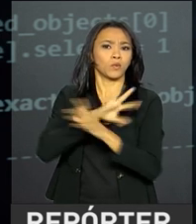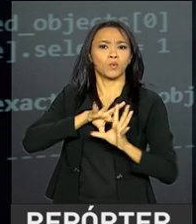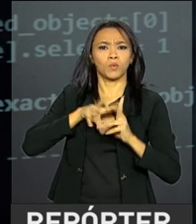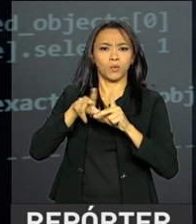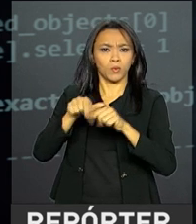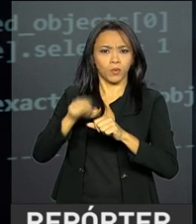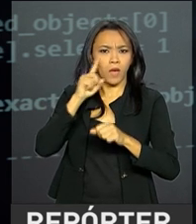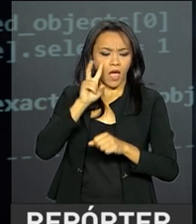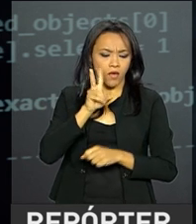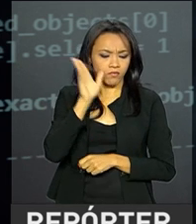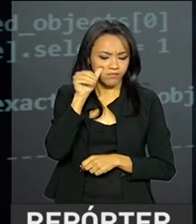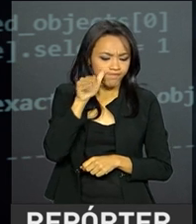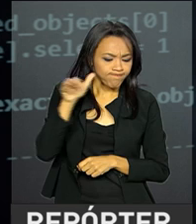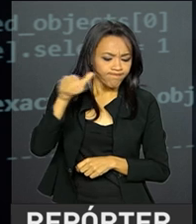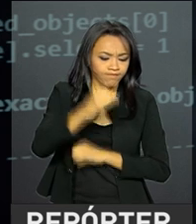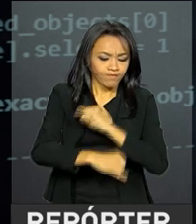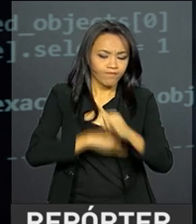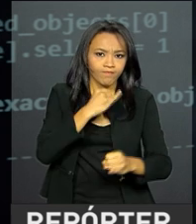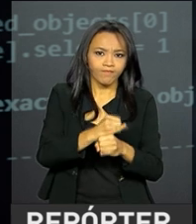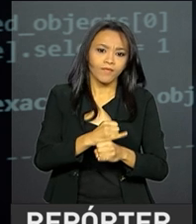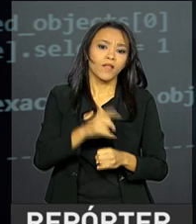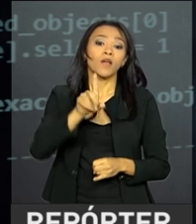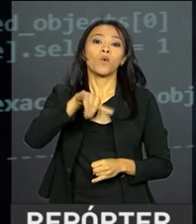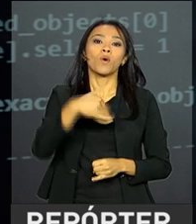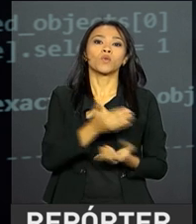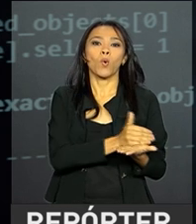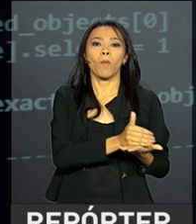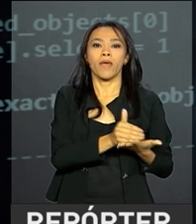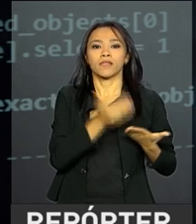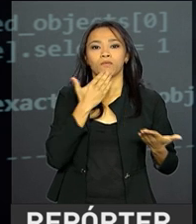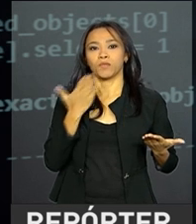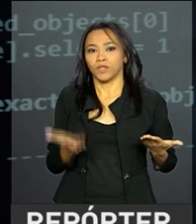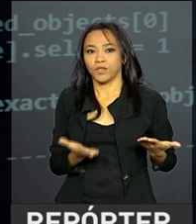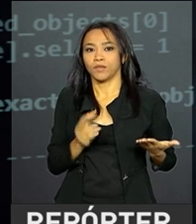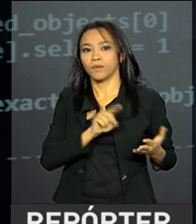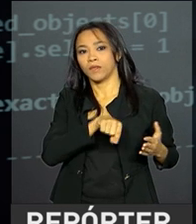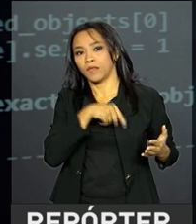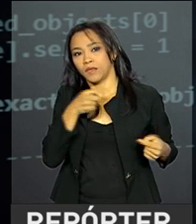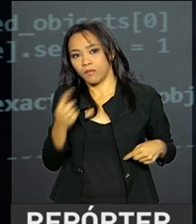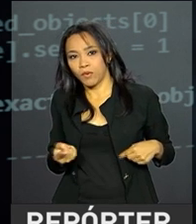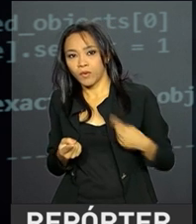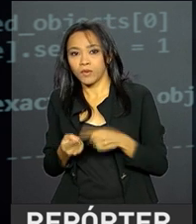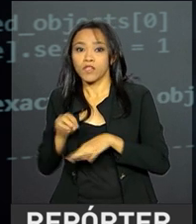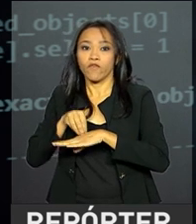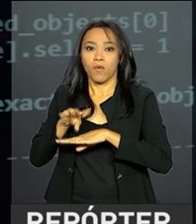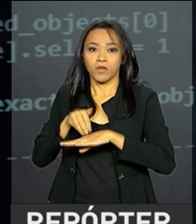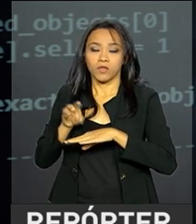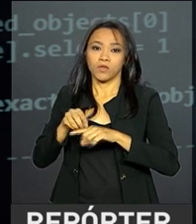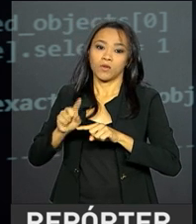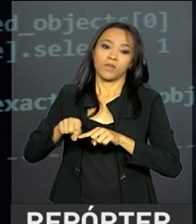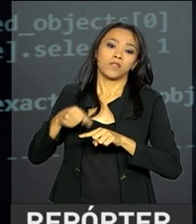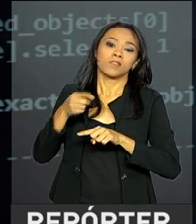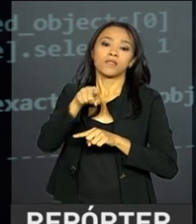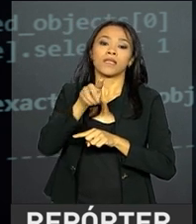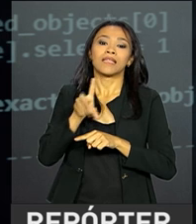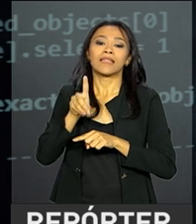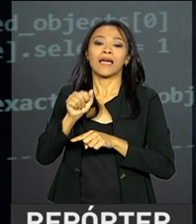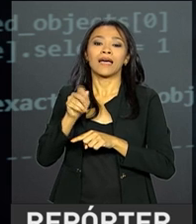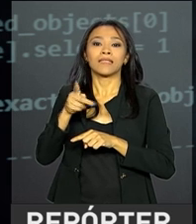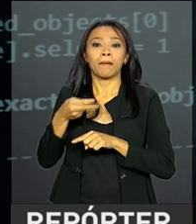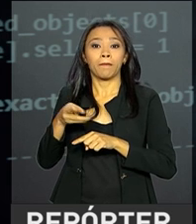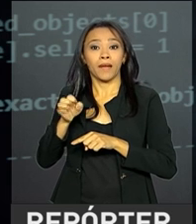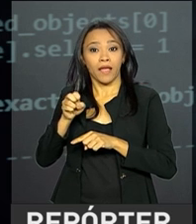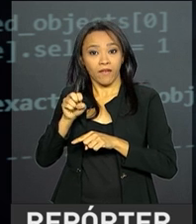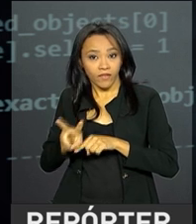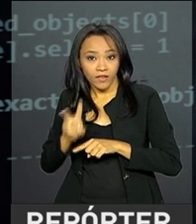acompanhado digitalmente, desde o momento em que o trabalhador começa o processo, quando a informação passa pela Dataprev e pelo Ministério